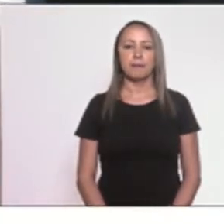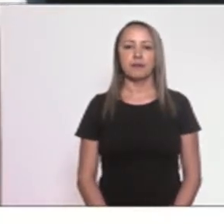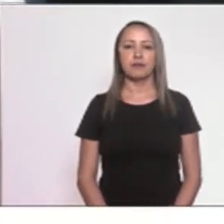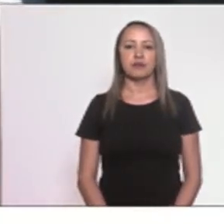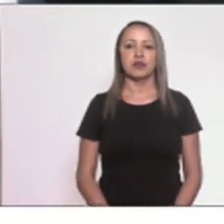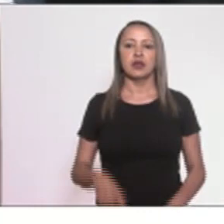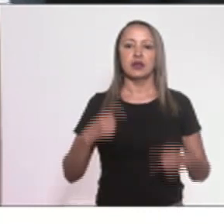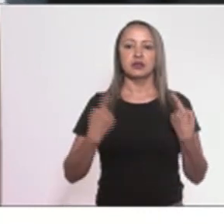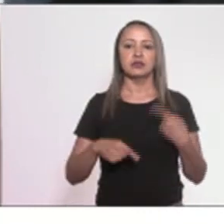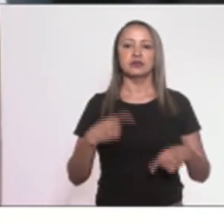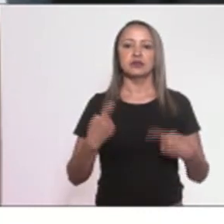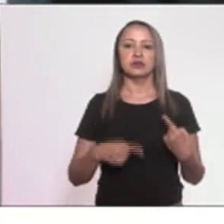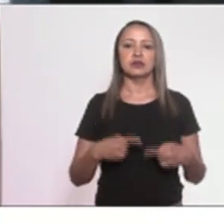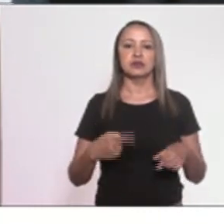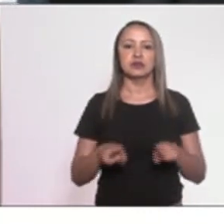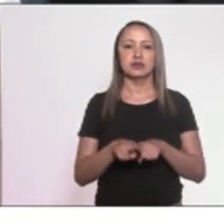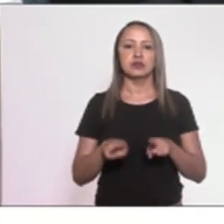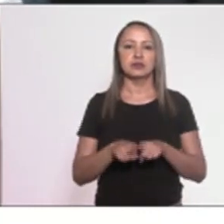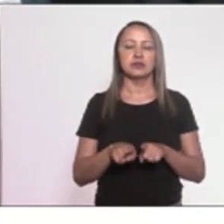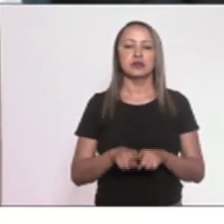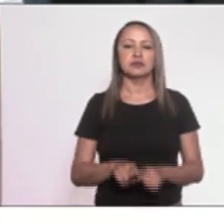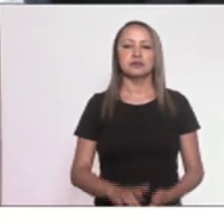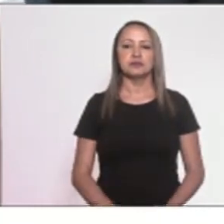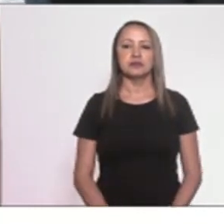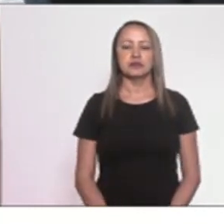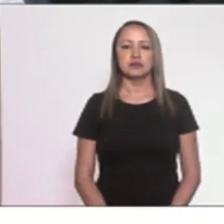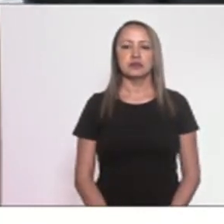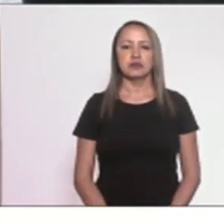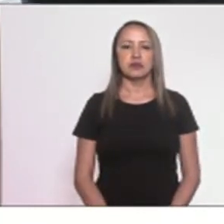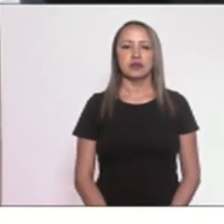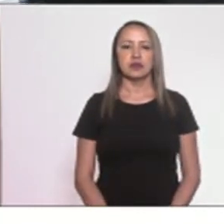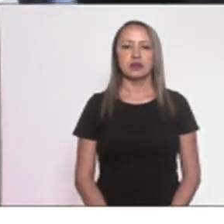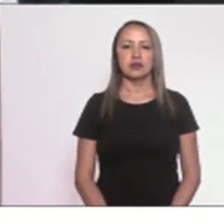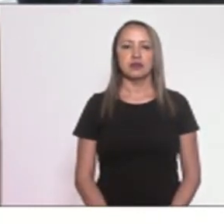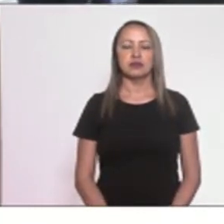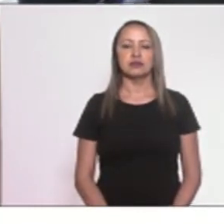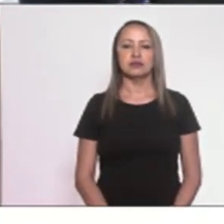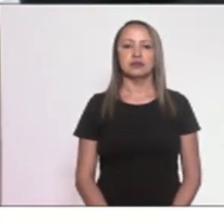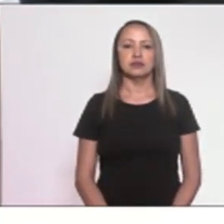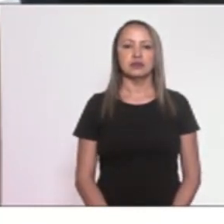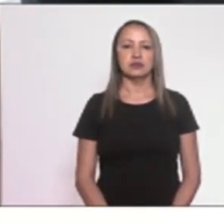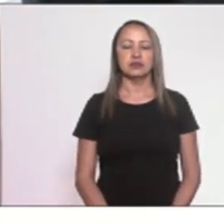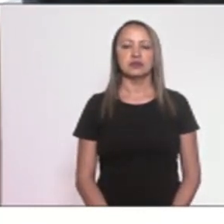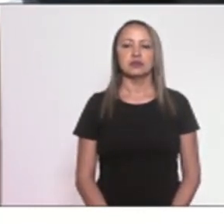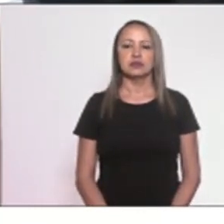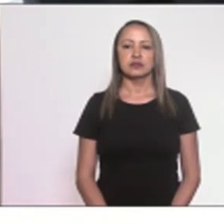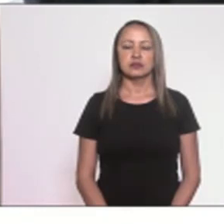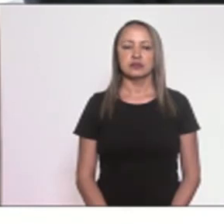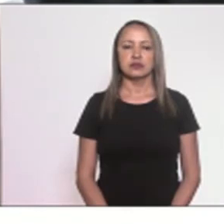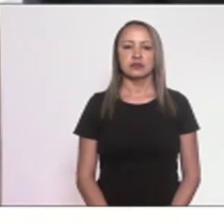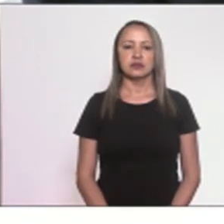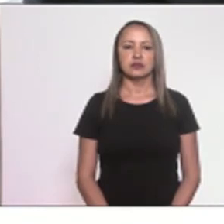Em discussão, não havendo que queira discutir, encerrada a discussão, a presente proposta recebeu uma emenda, retorna às comissões.